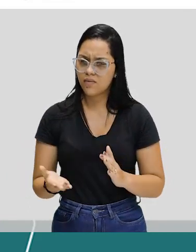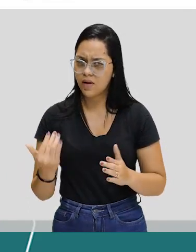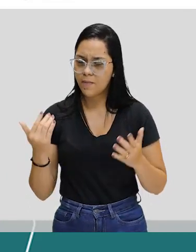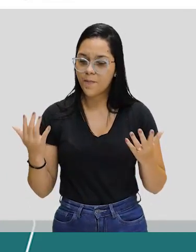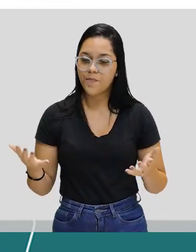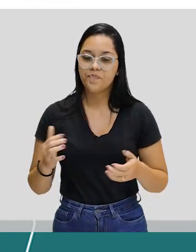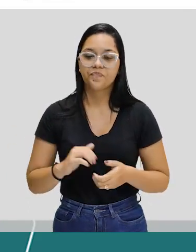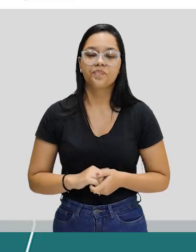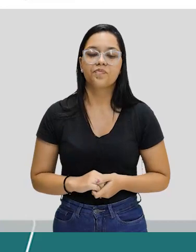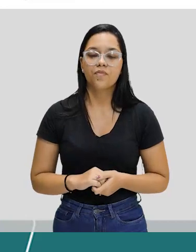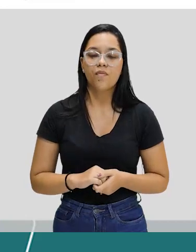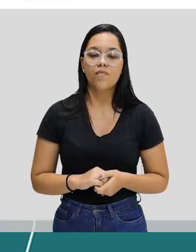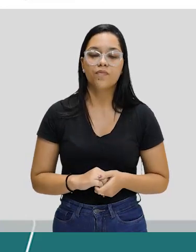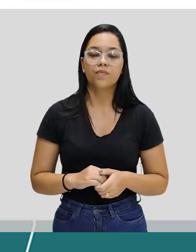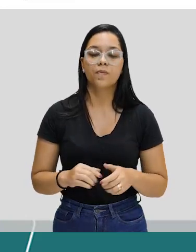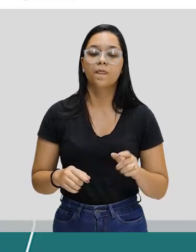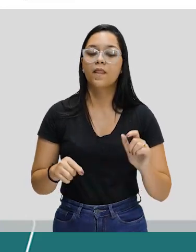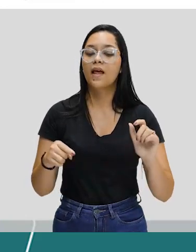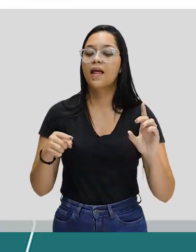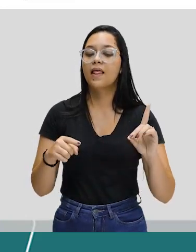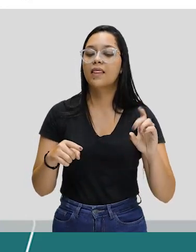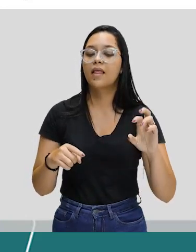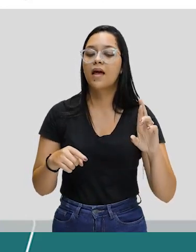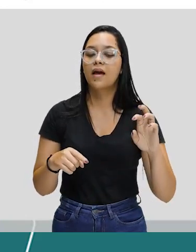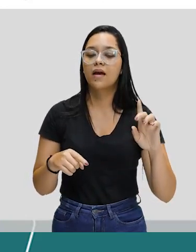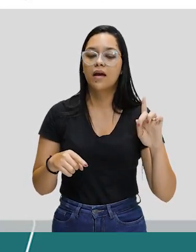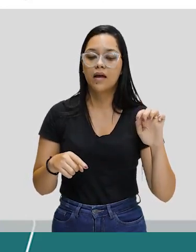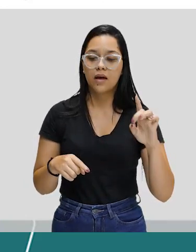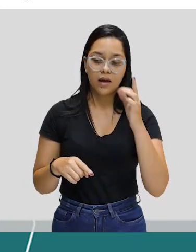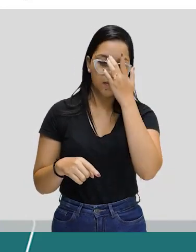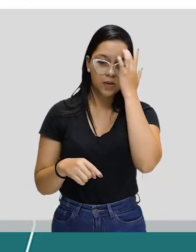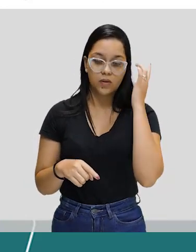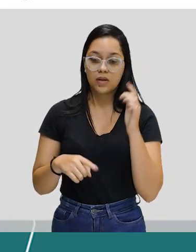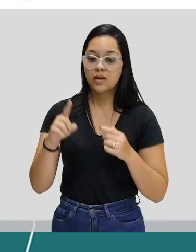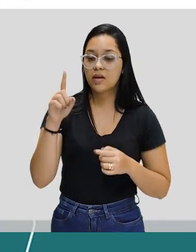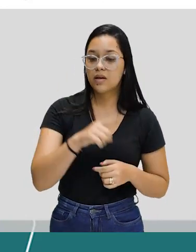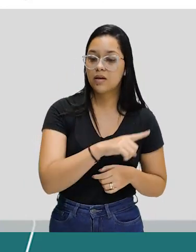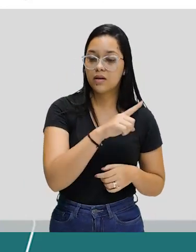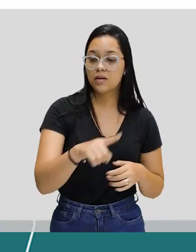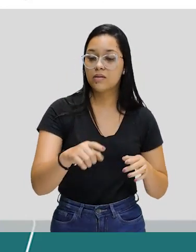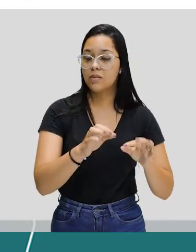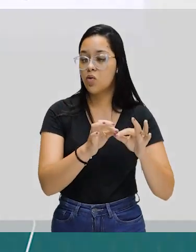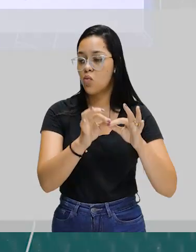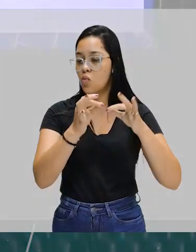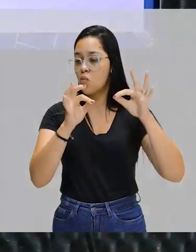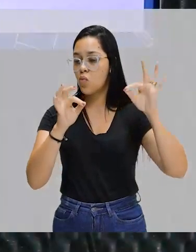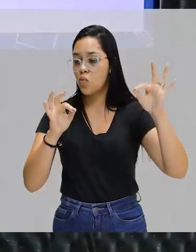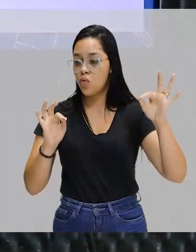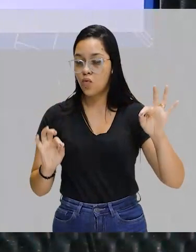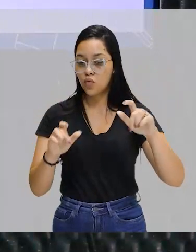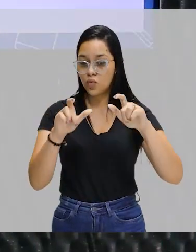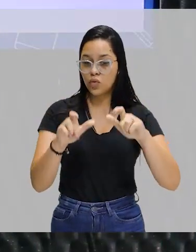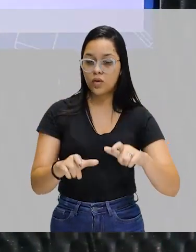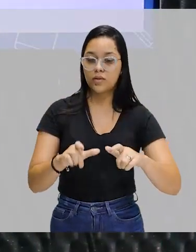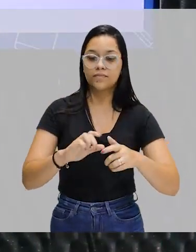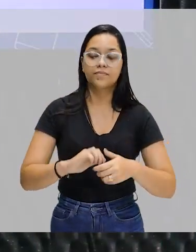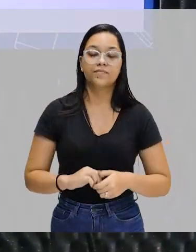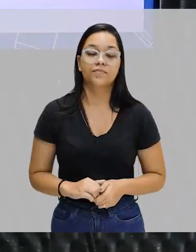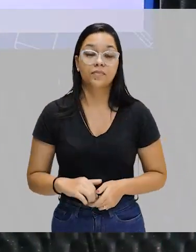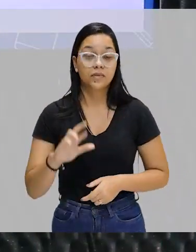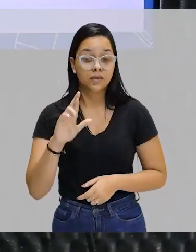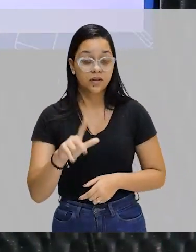cada uma? Degradado é alguém que é banido, exilado para longe, para fora do seu